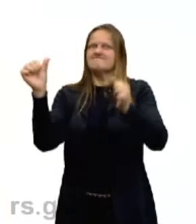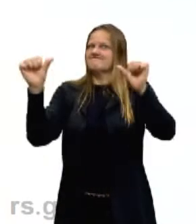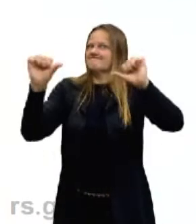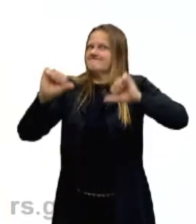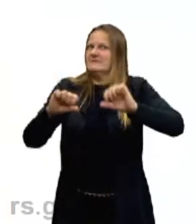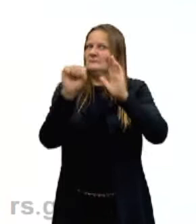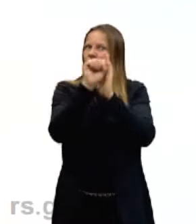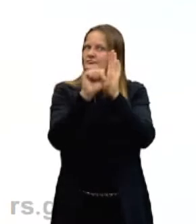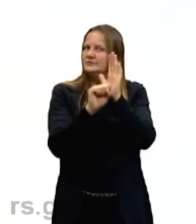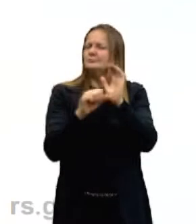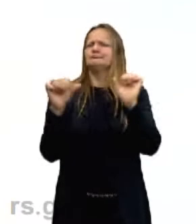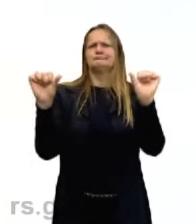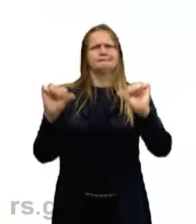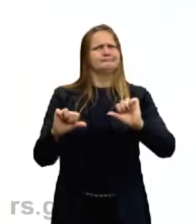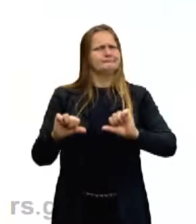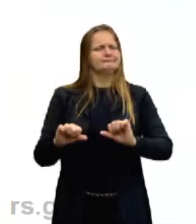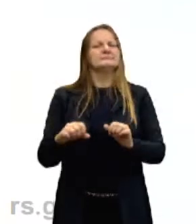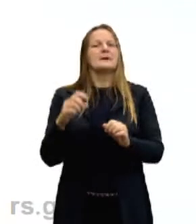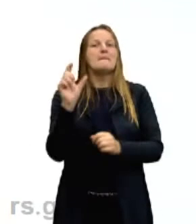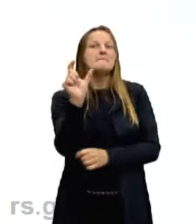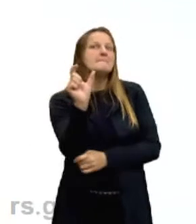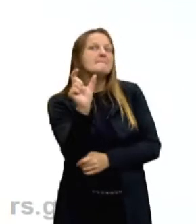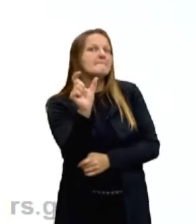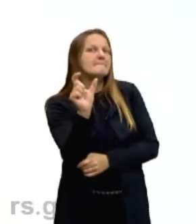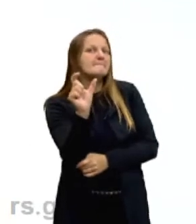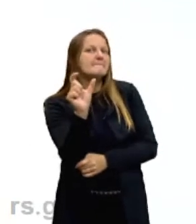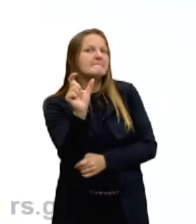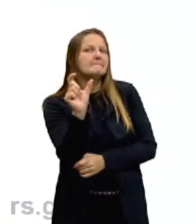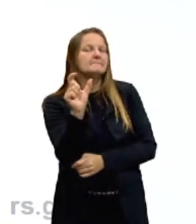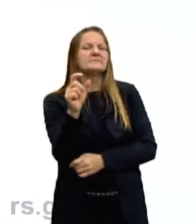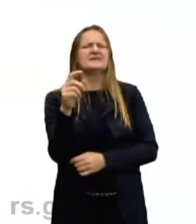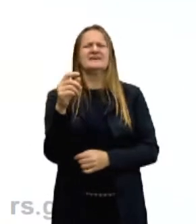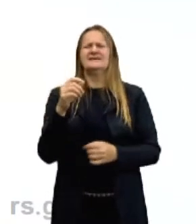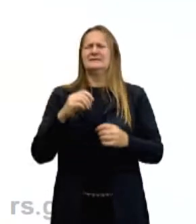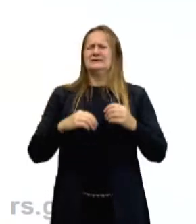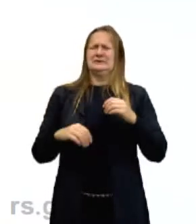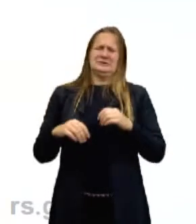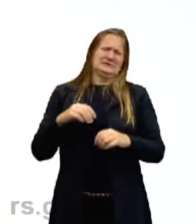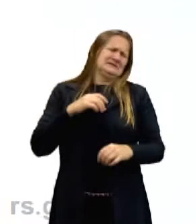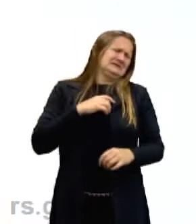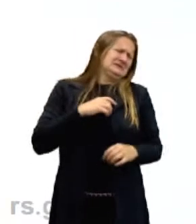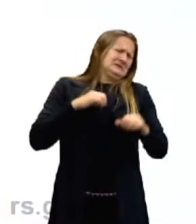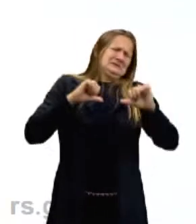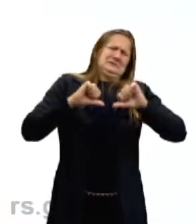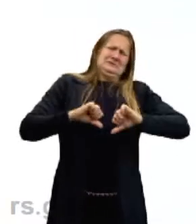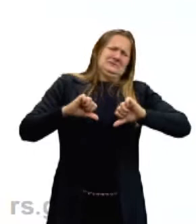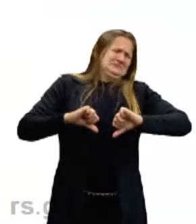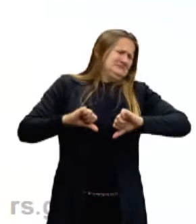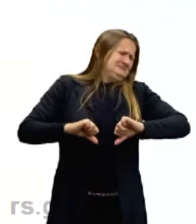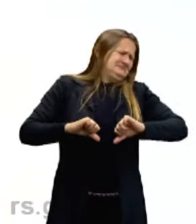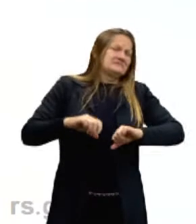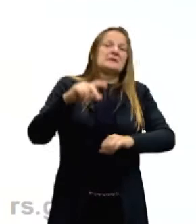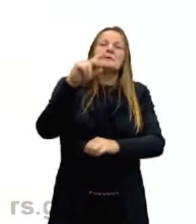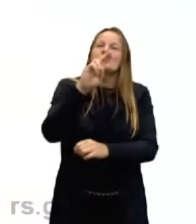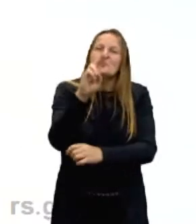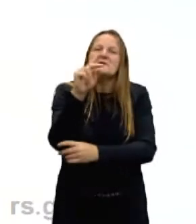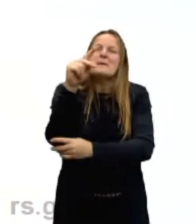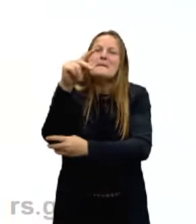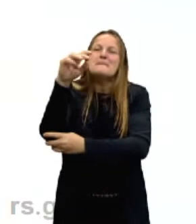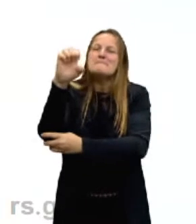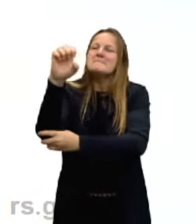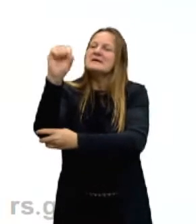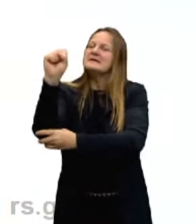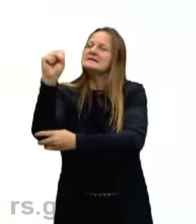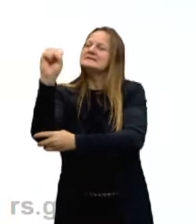E também não se podem notar uma palavra aí que é o pessimismo Né o pessimismo era grande vai dessa galera aqui nesse momento